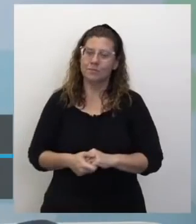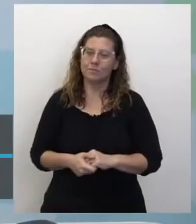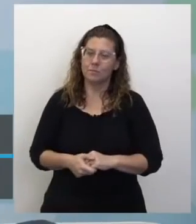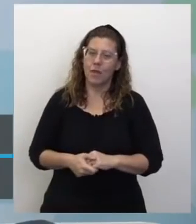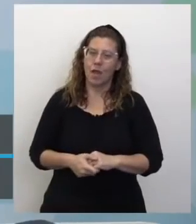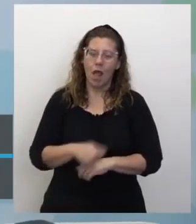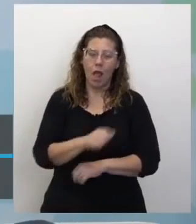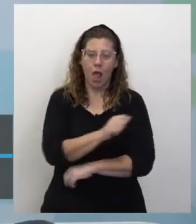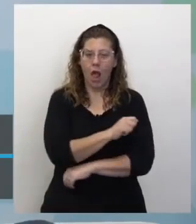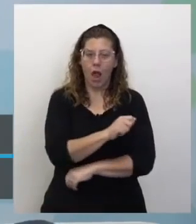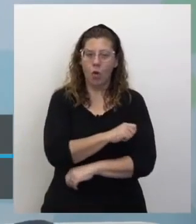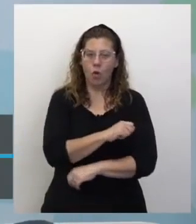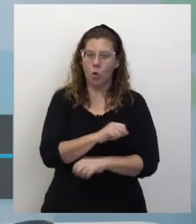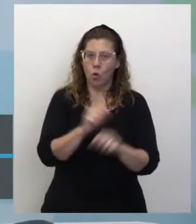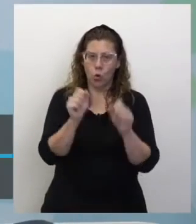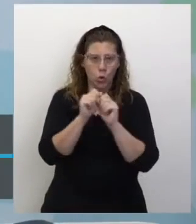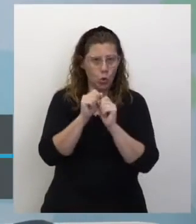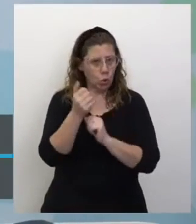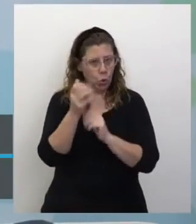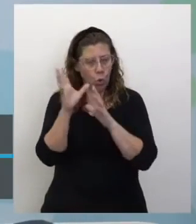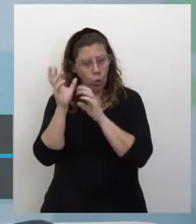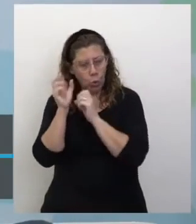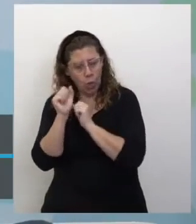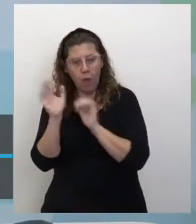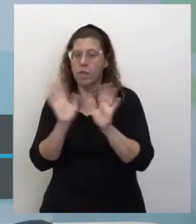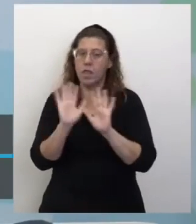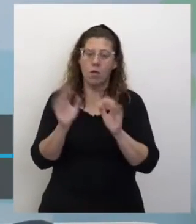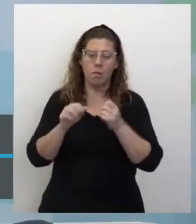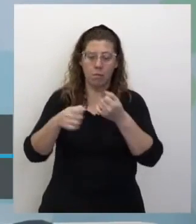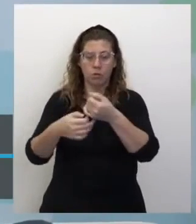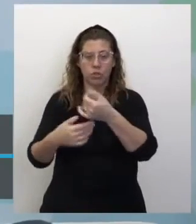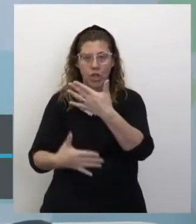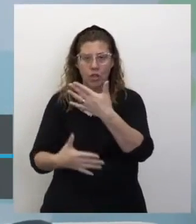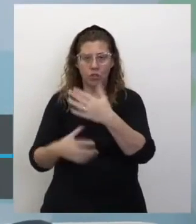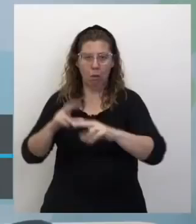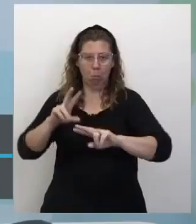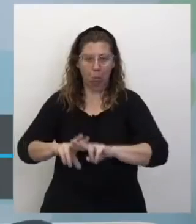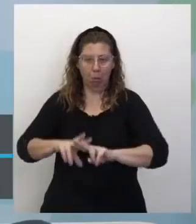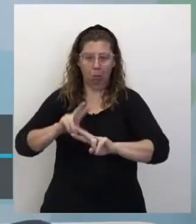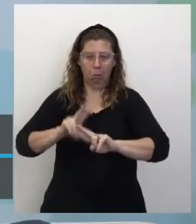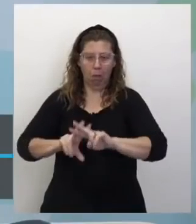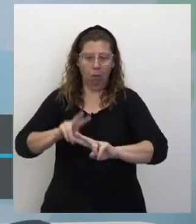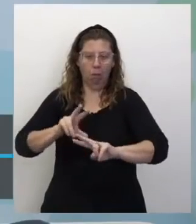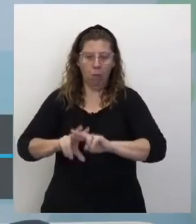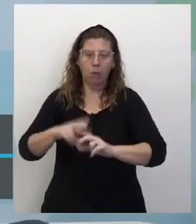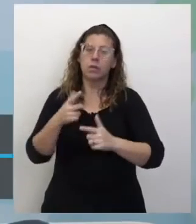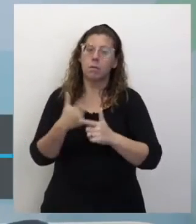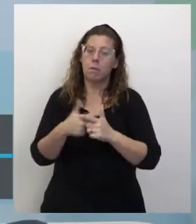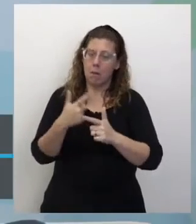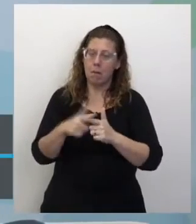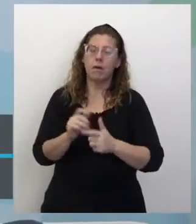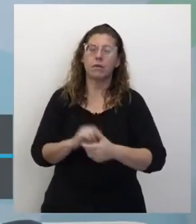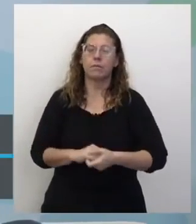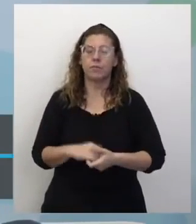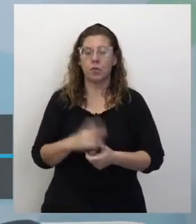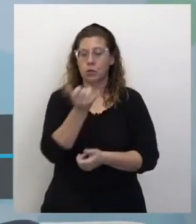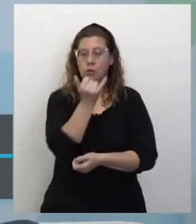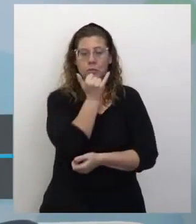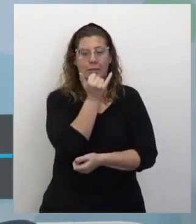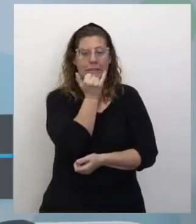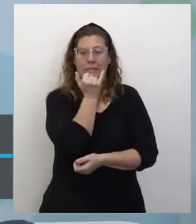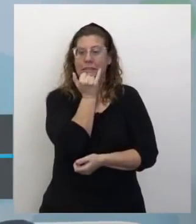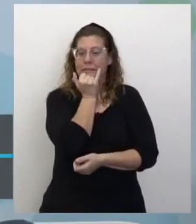alunos não estão dormindo não, peço desculpa aí, é porque o chat está travando bastante hoje, a gente está aí com um probleminha assim, então desculpa aí pela